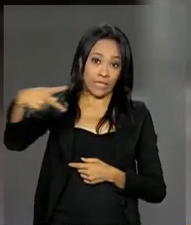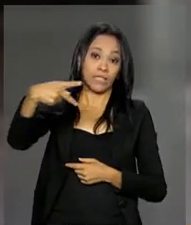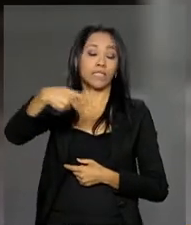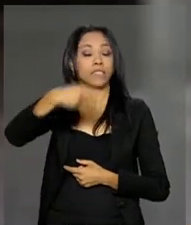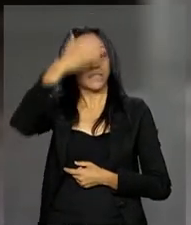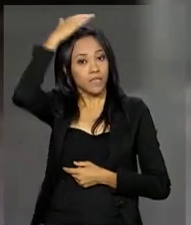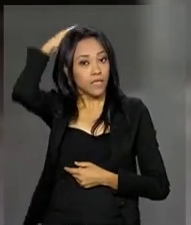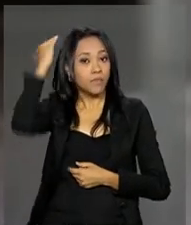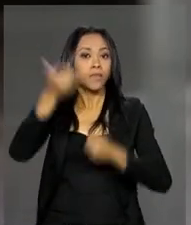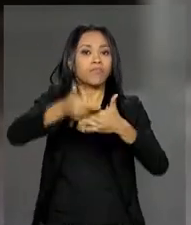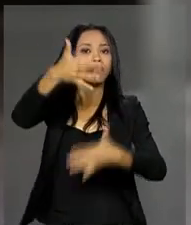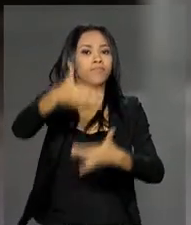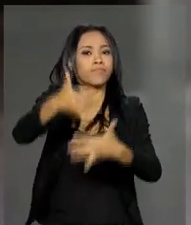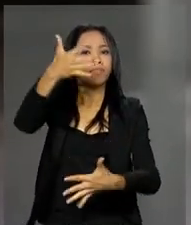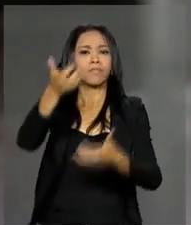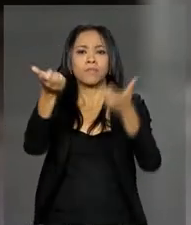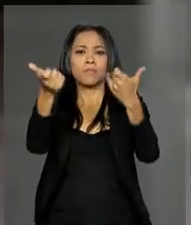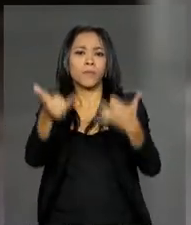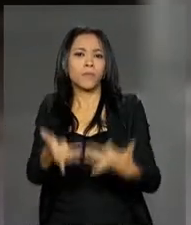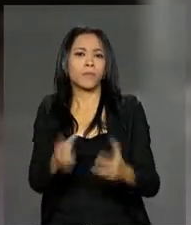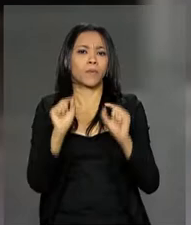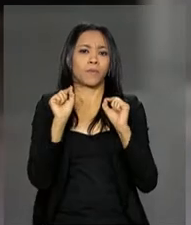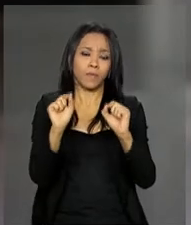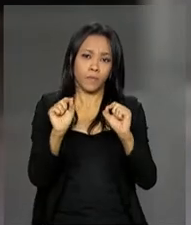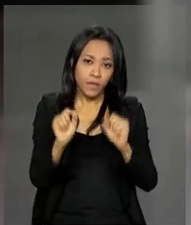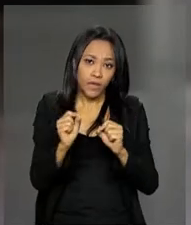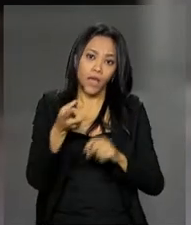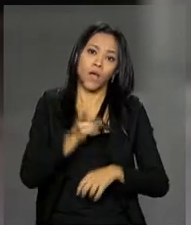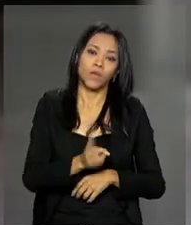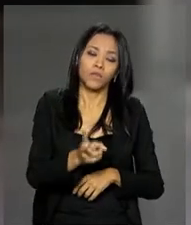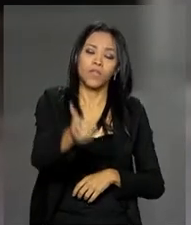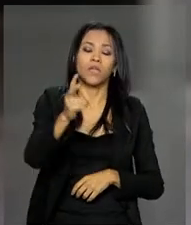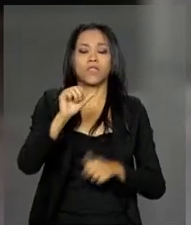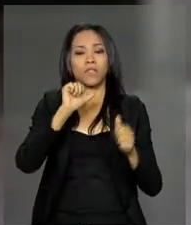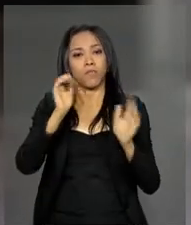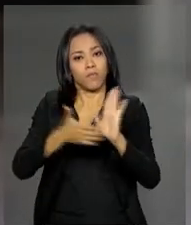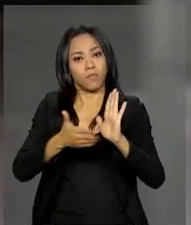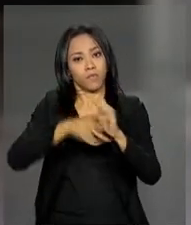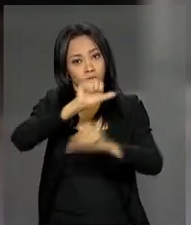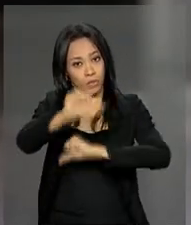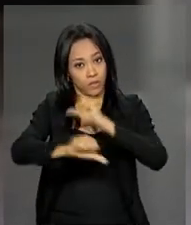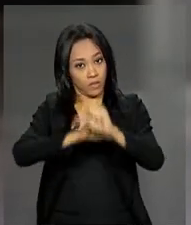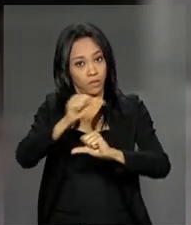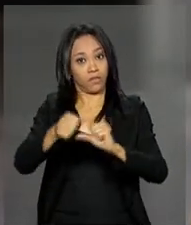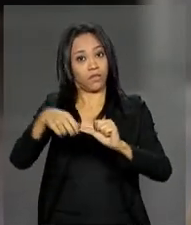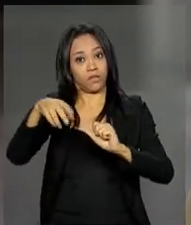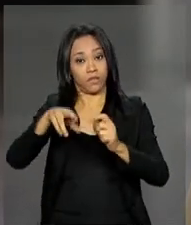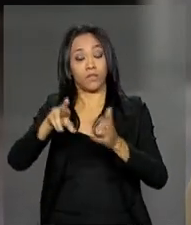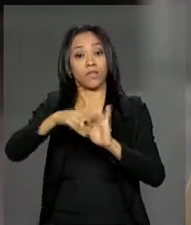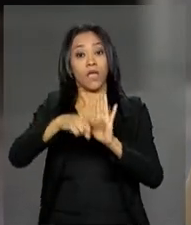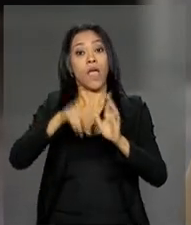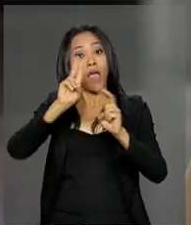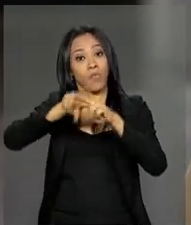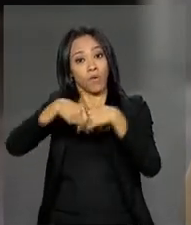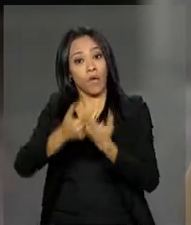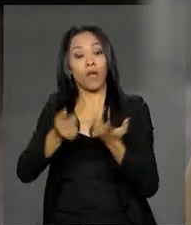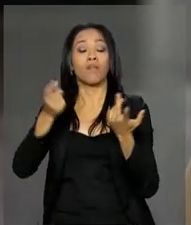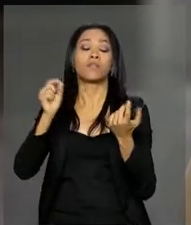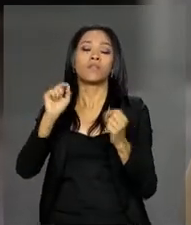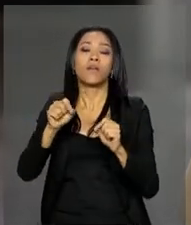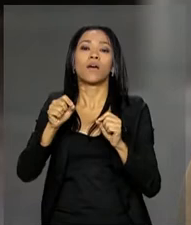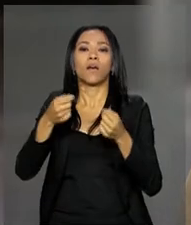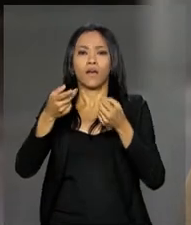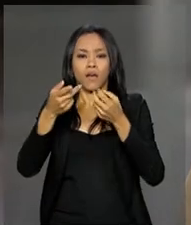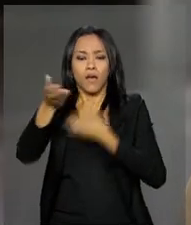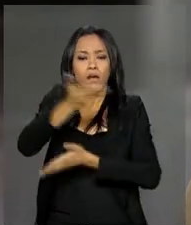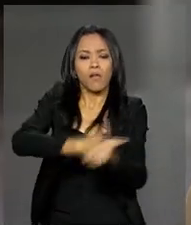Michel Temer afirmou que a continuidade da agenda de reformas é resultado da harmonia, do respeito e do